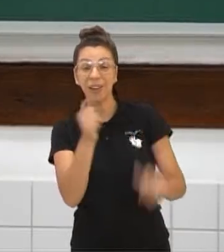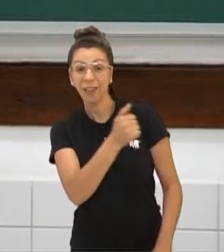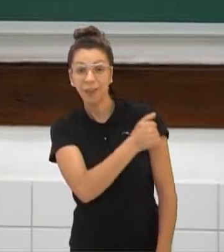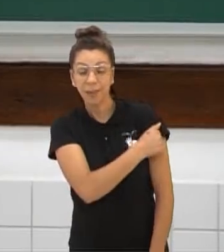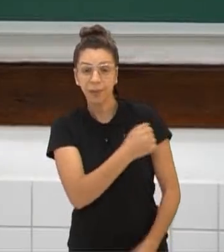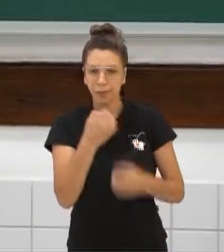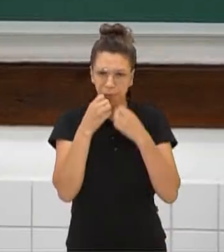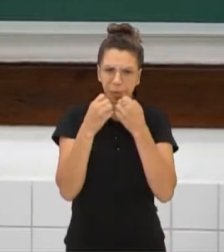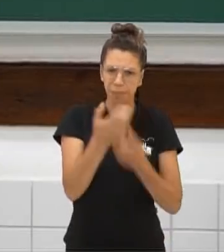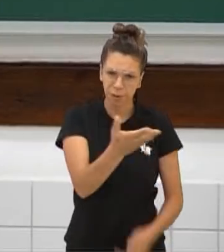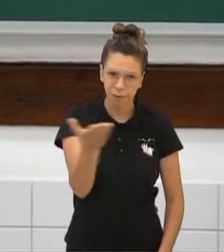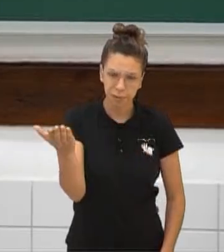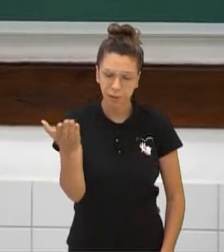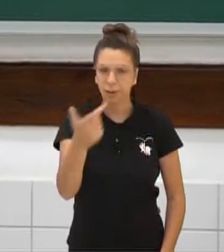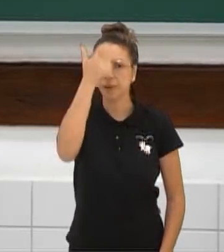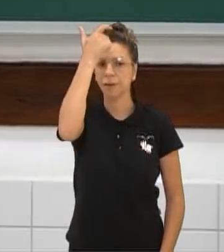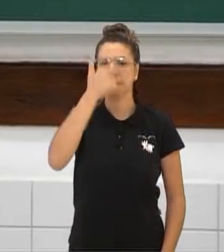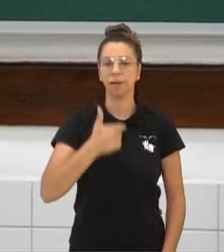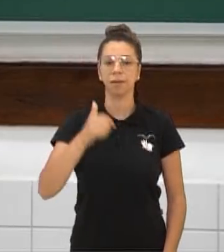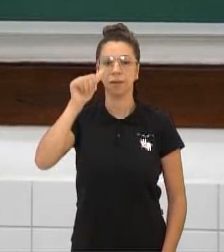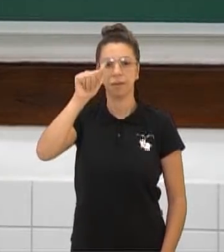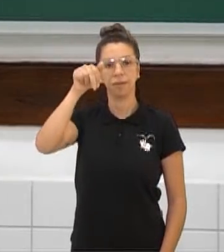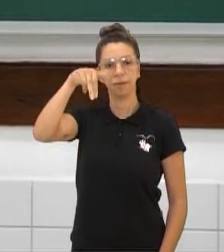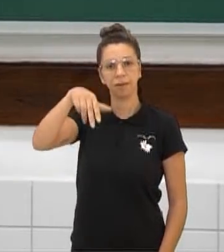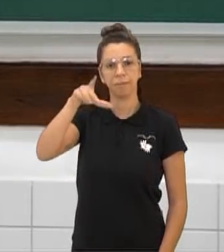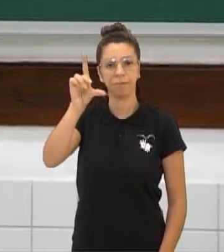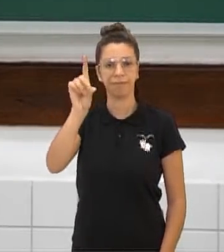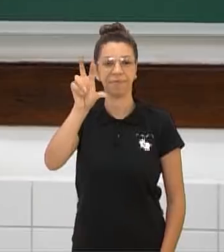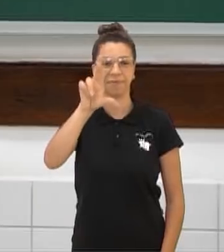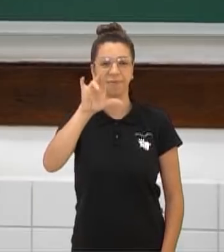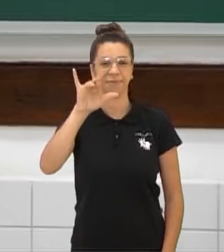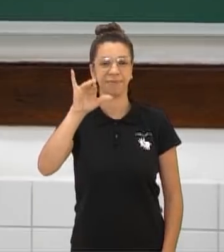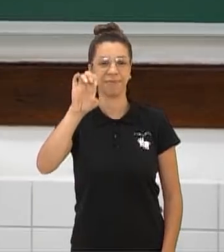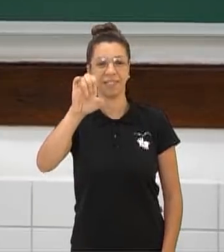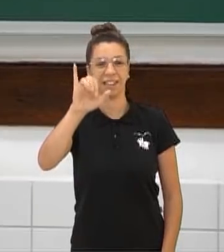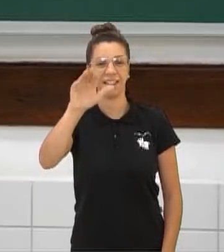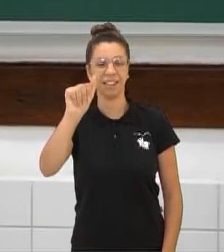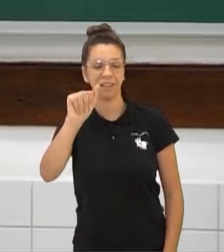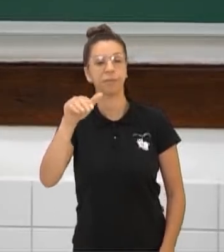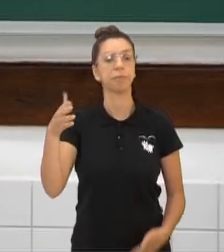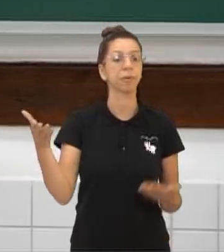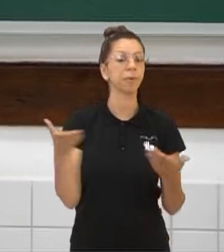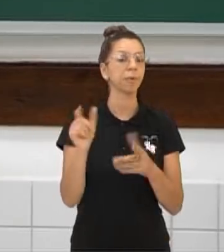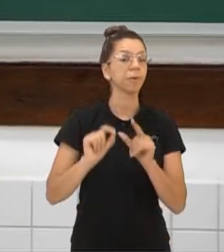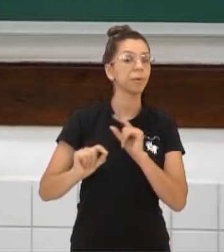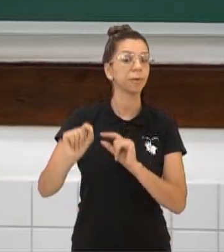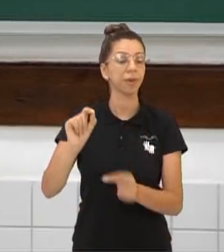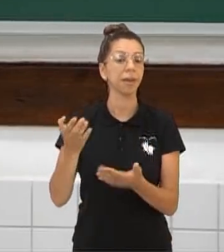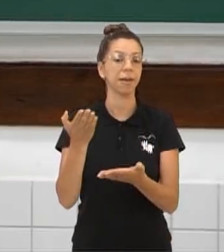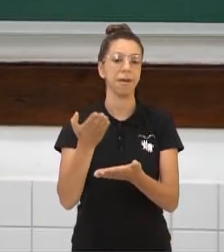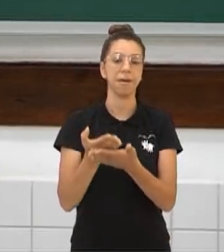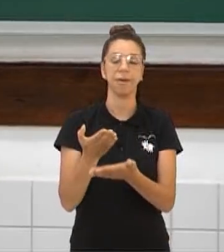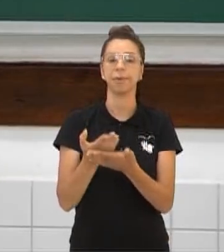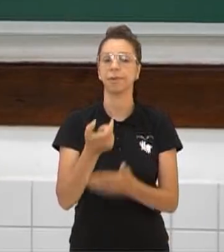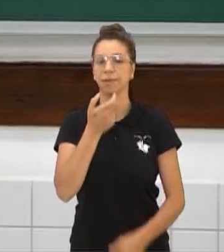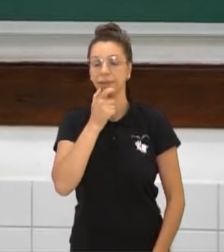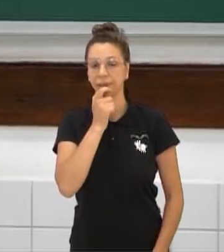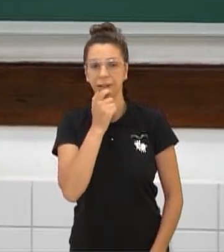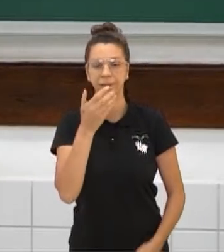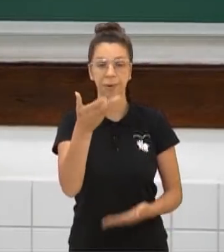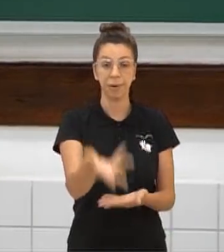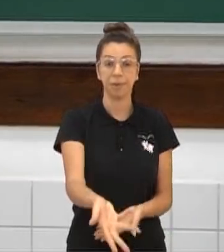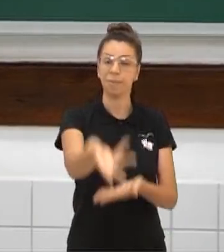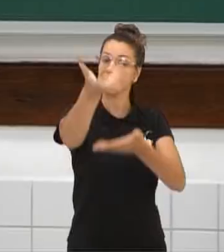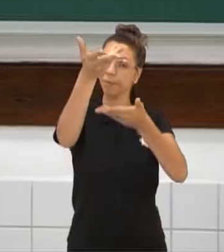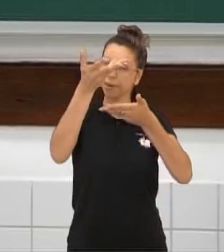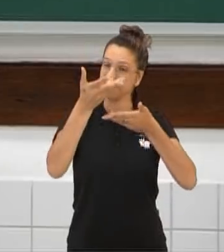students, how are you? I'm teacher Andrea and I'm here for one more English class with you. Vocês são todos bem-vindos